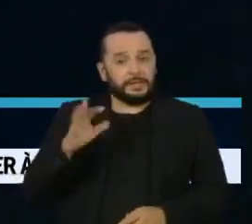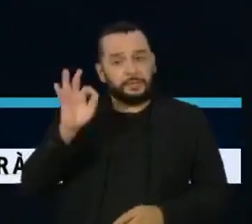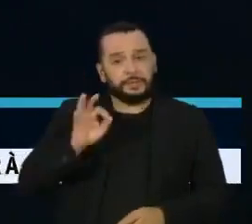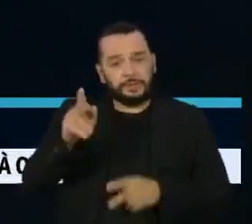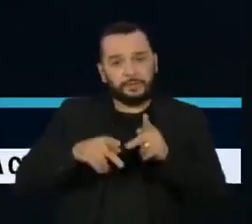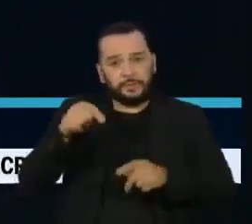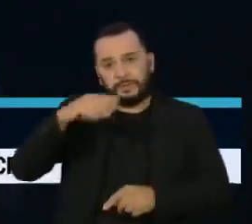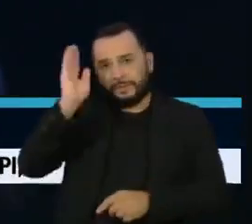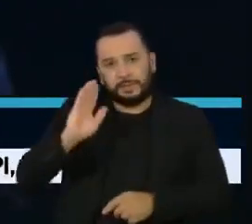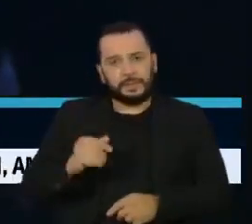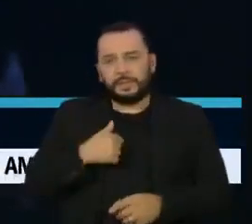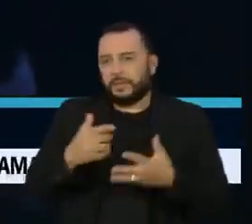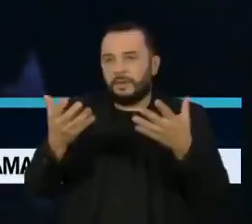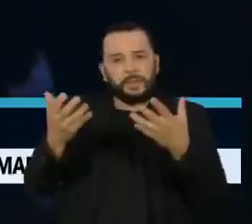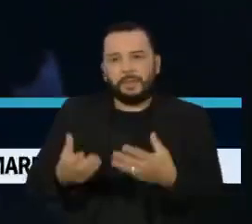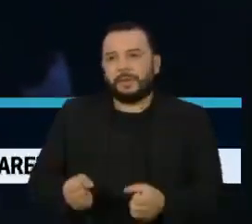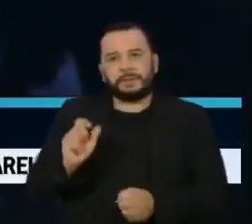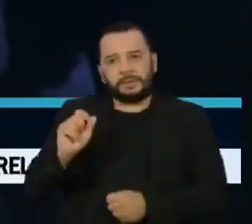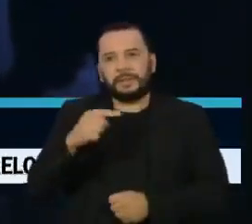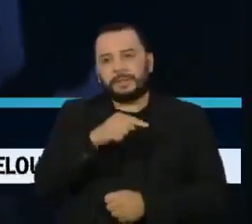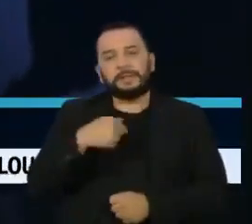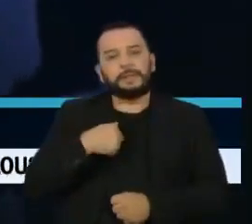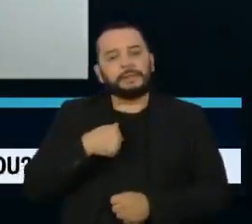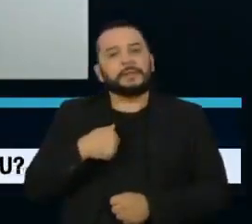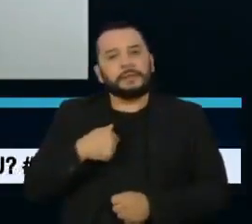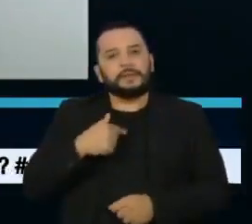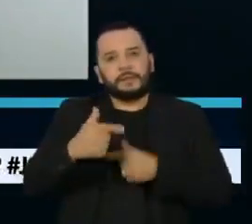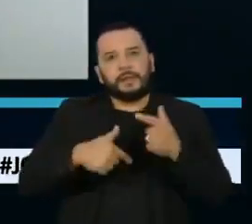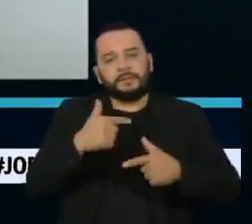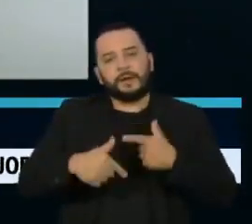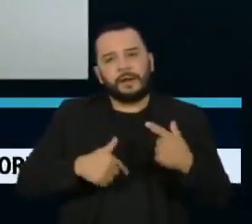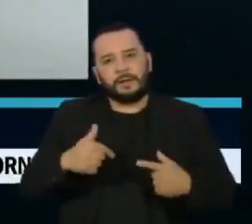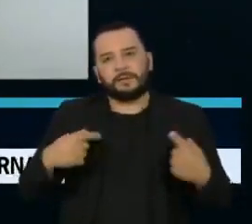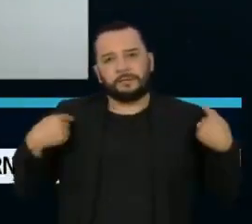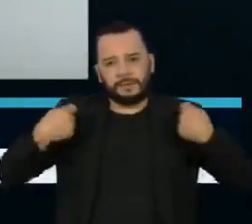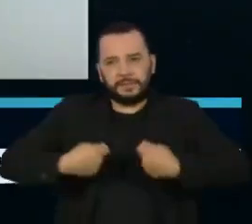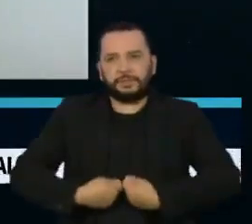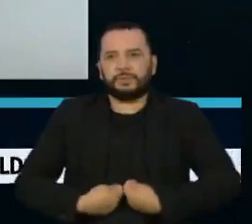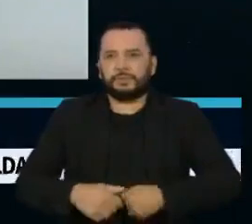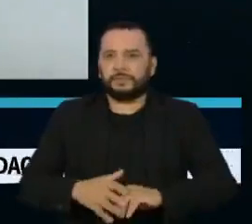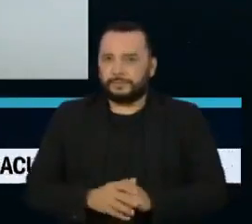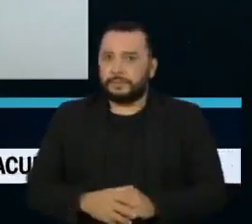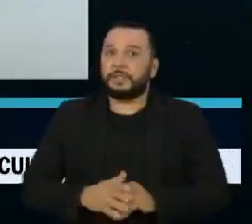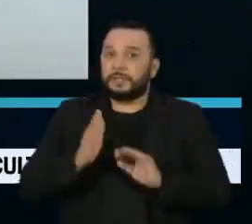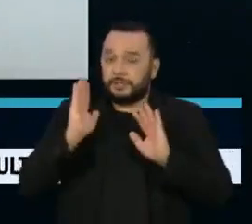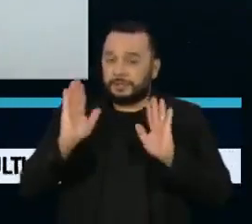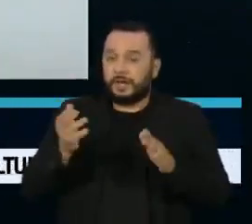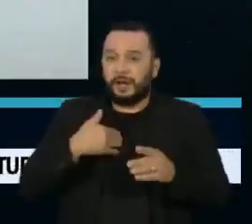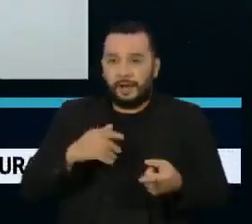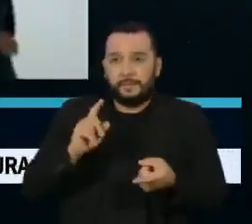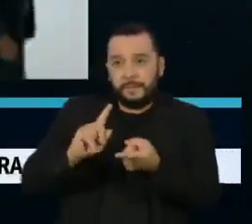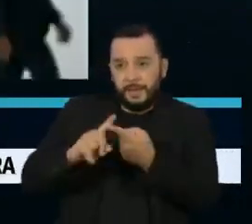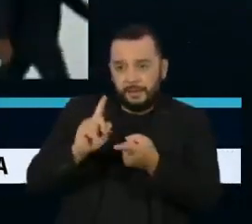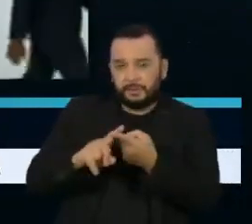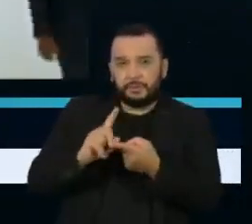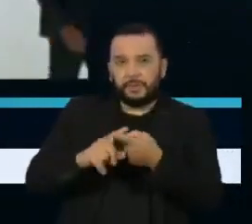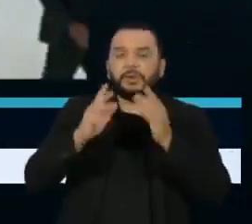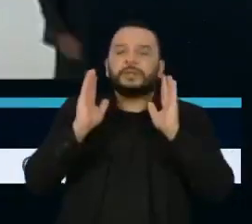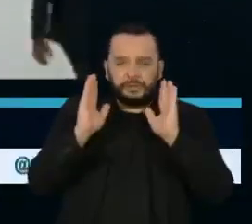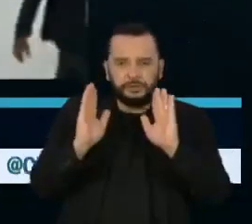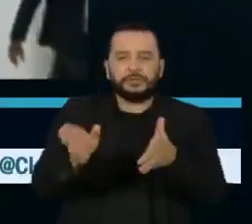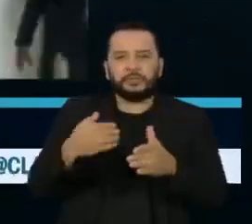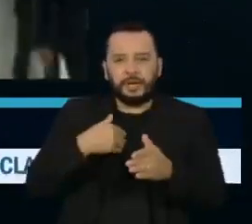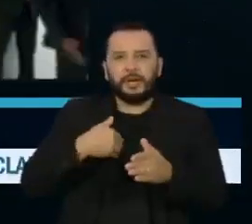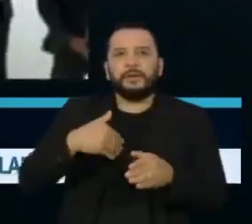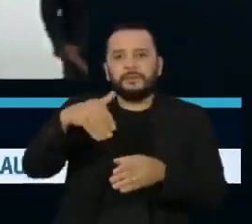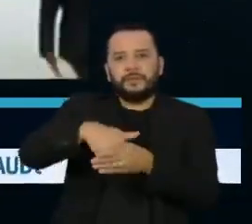brasileiros reprovam a atuação dos ministros do Supremo. Depois de ameaçar a realização das eleições do ano que vem, Bolsonaro se encontrou hoje